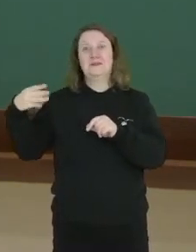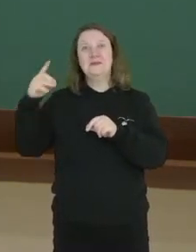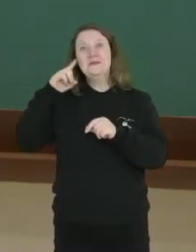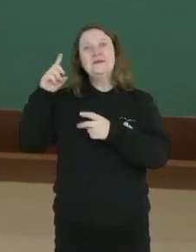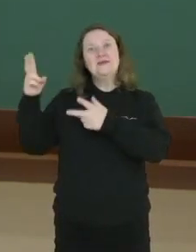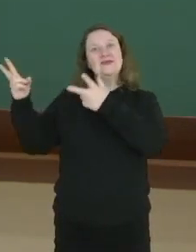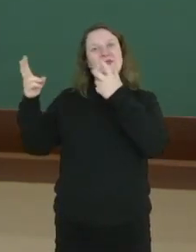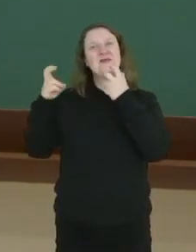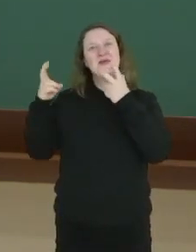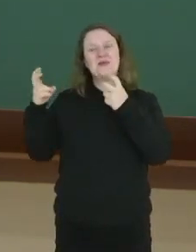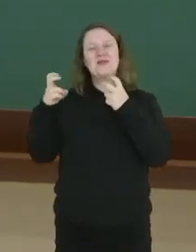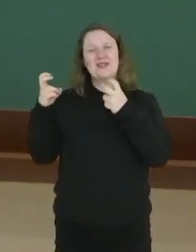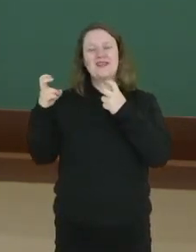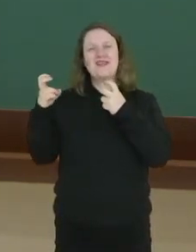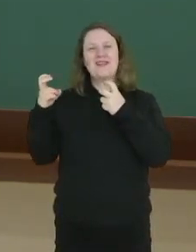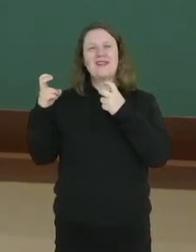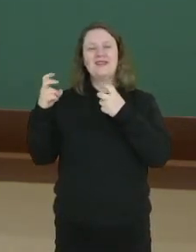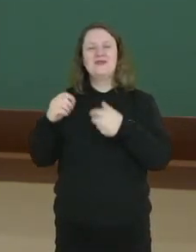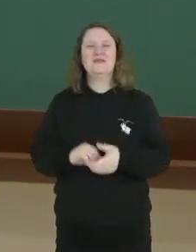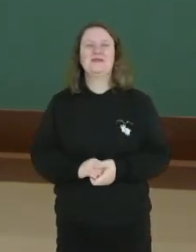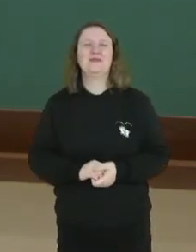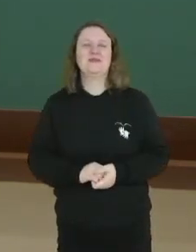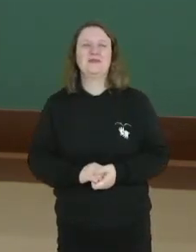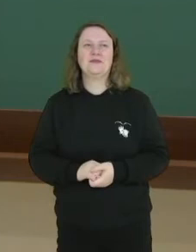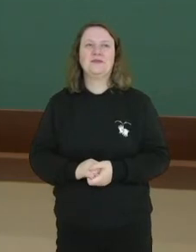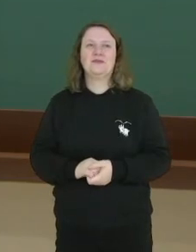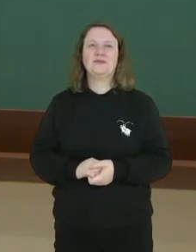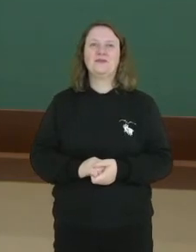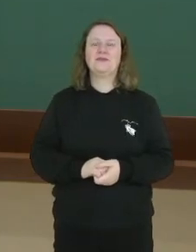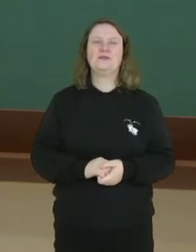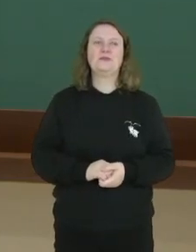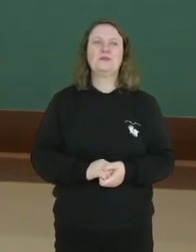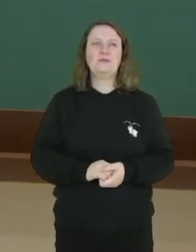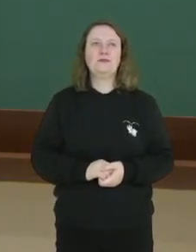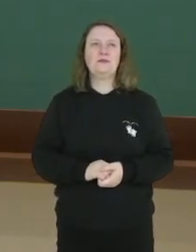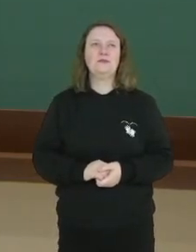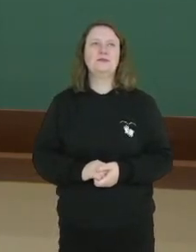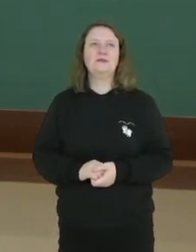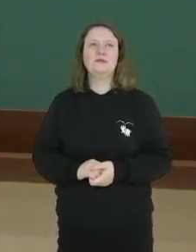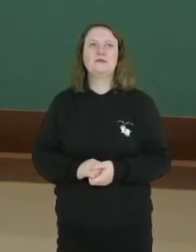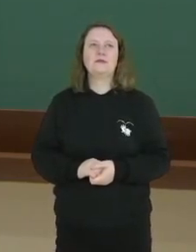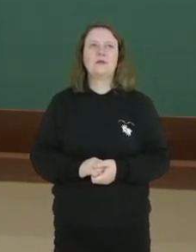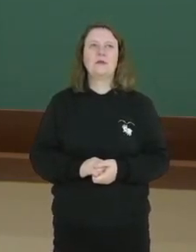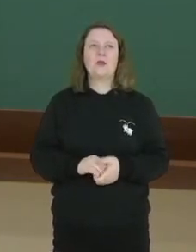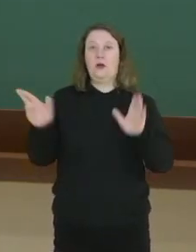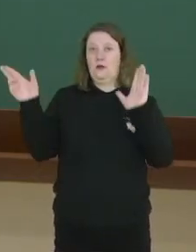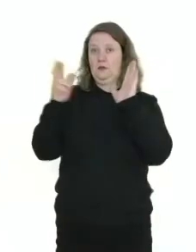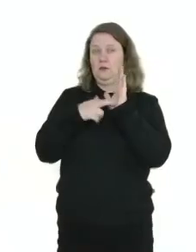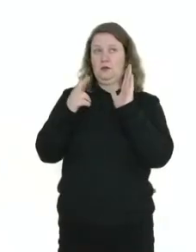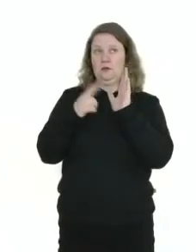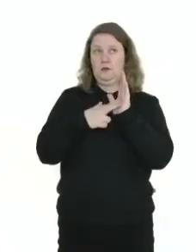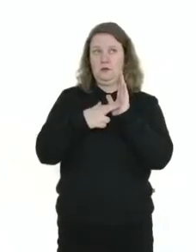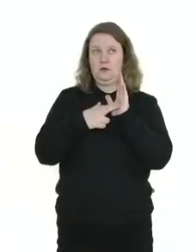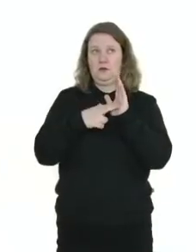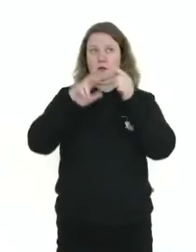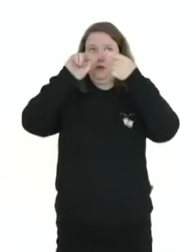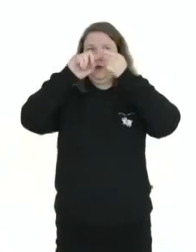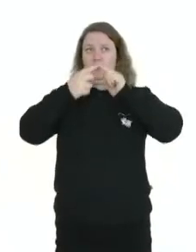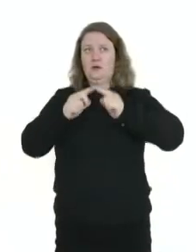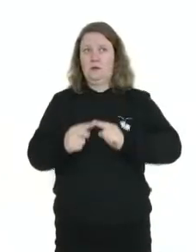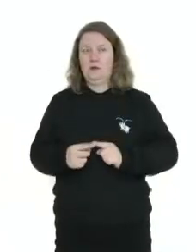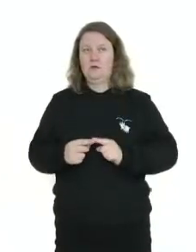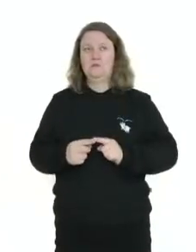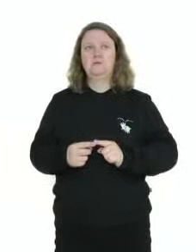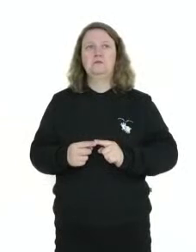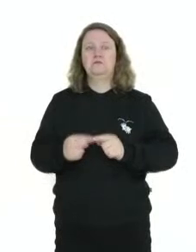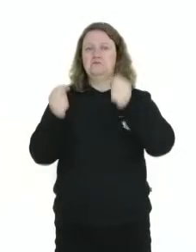quadrados formados em cima da medida de cada um dos catetos, ok? Então, olha lá, ó, eu tenho a relação de novo aqui